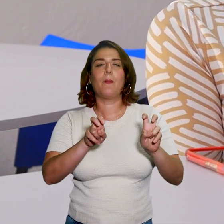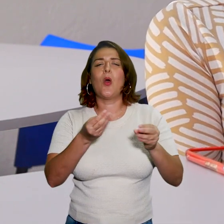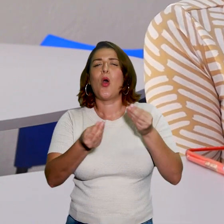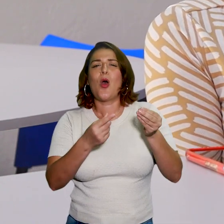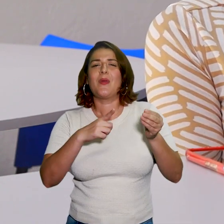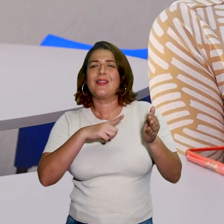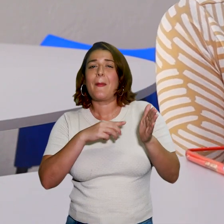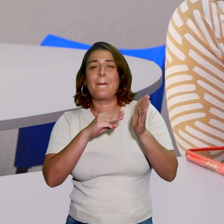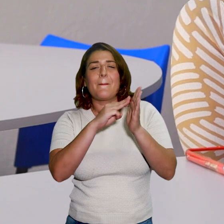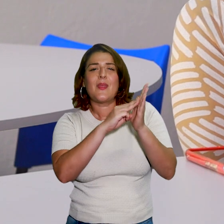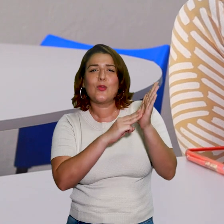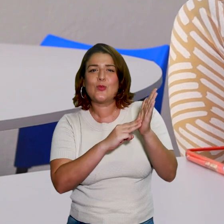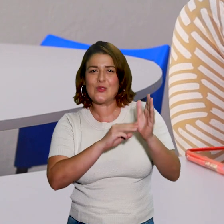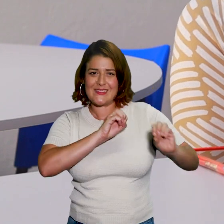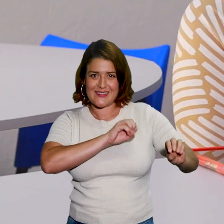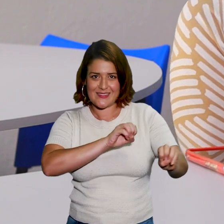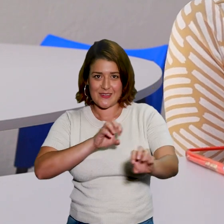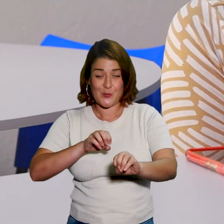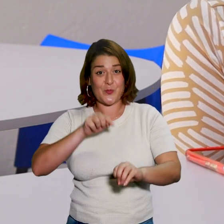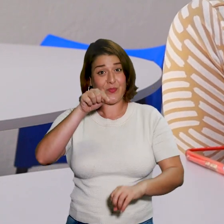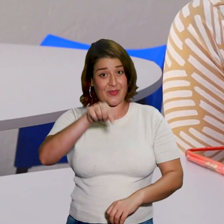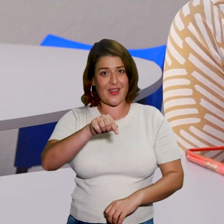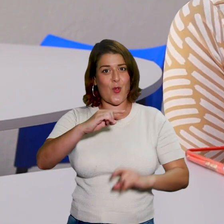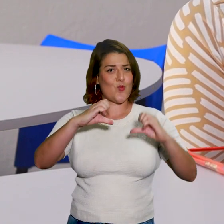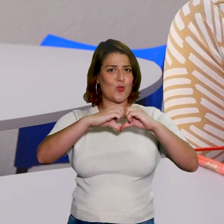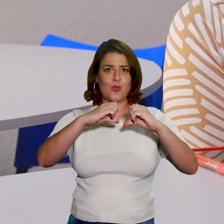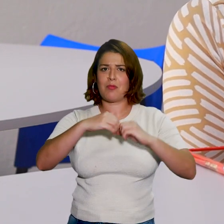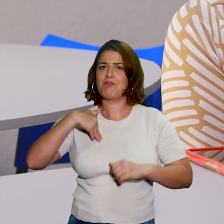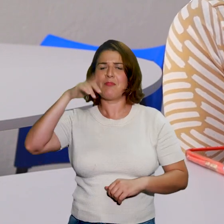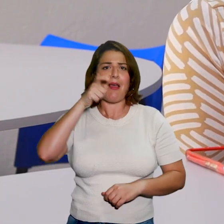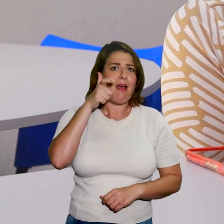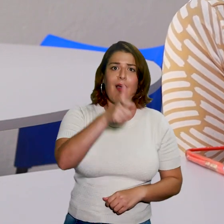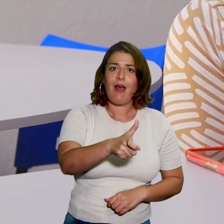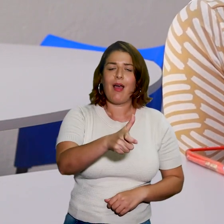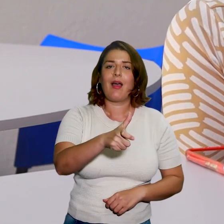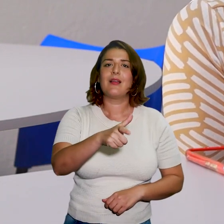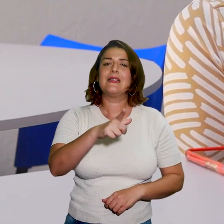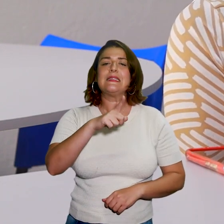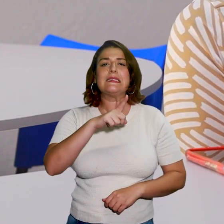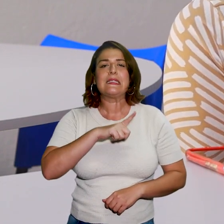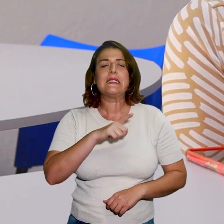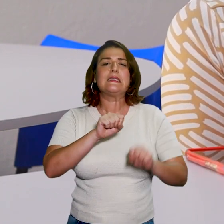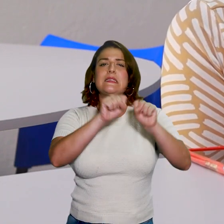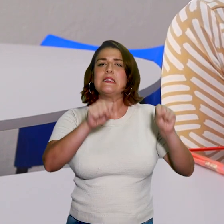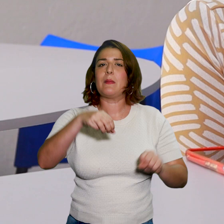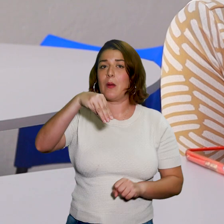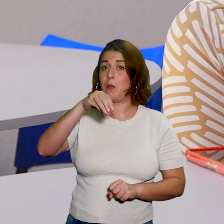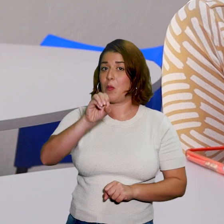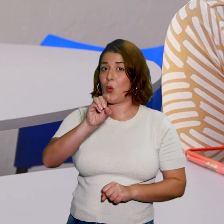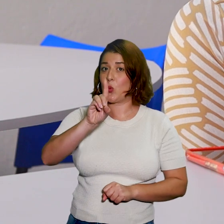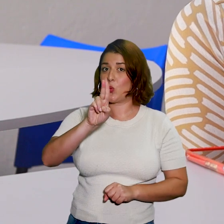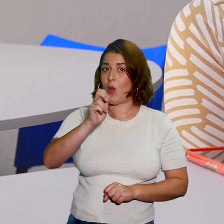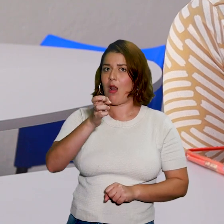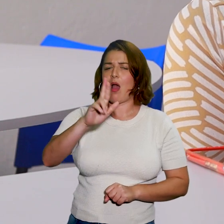método de ensino, a Unisom foi o que me chamou muita atenção, por ser nesse sistema modular. Eu achei